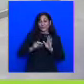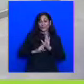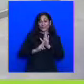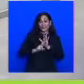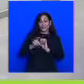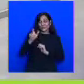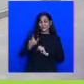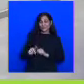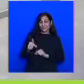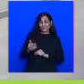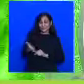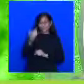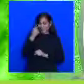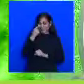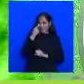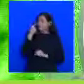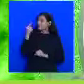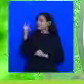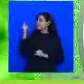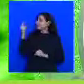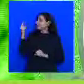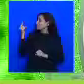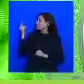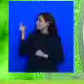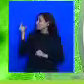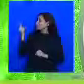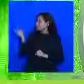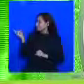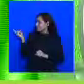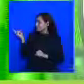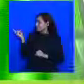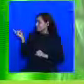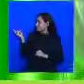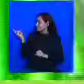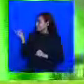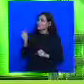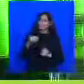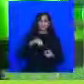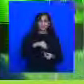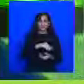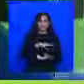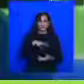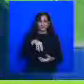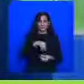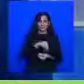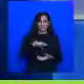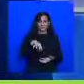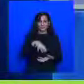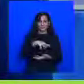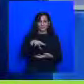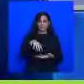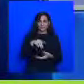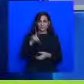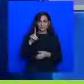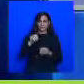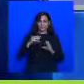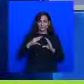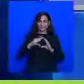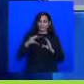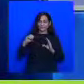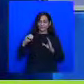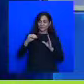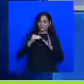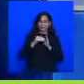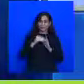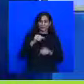à coluna número 7. Bola posicionada, valendo. Globo recarregado, embaralhando 10 bolas